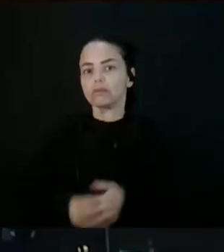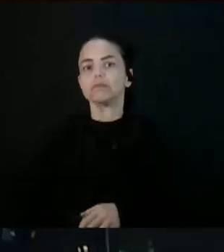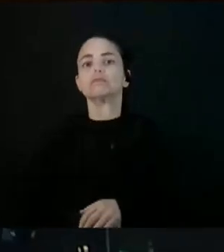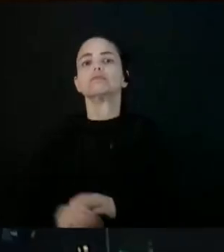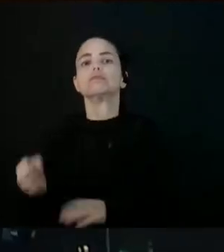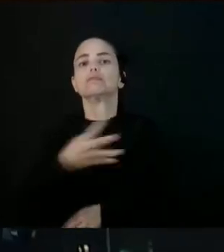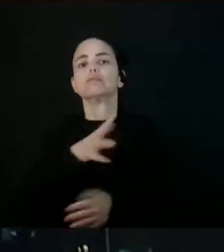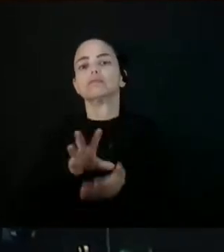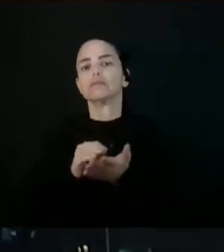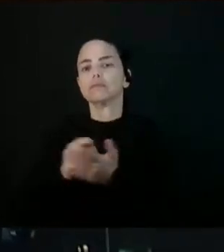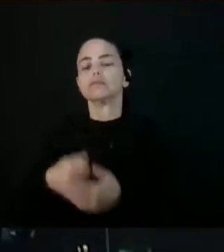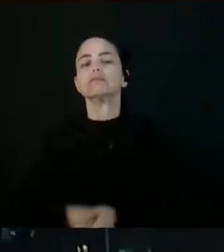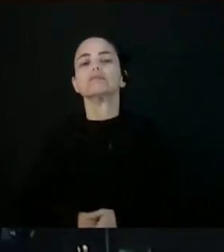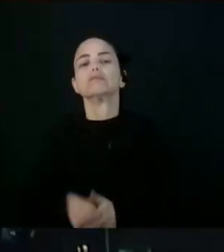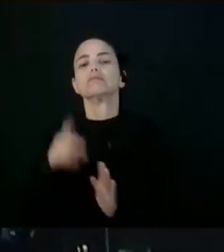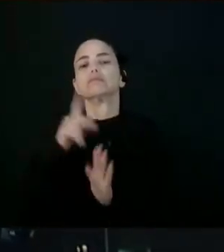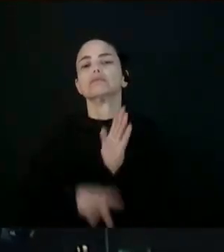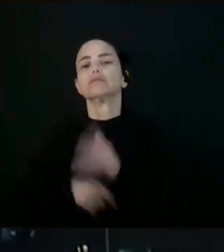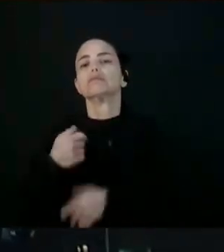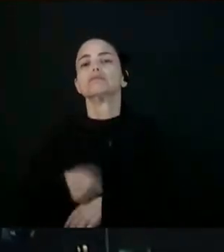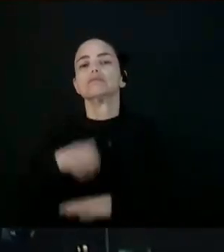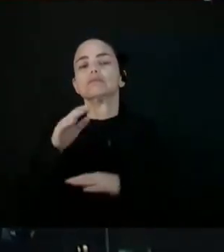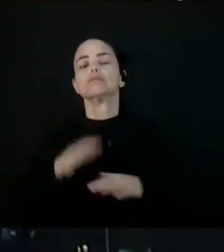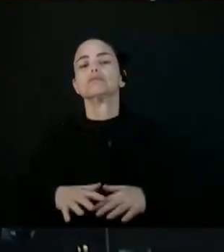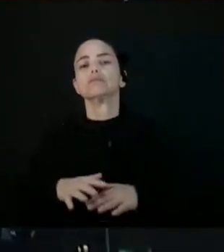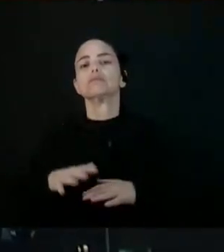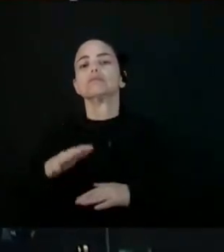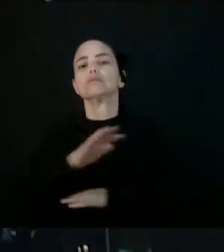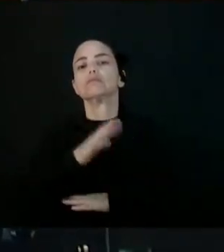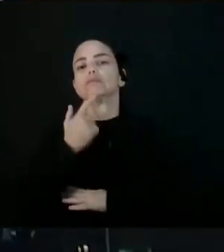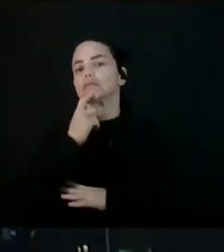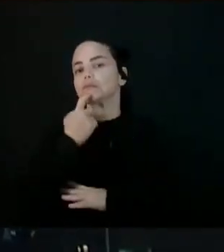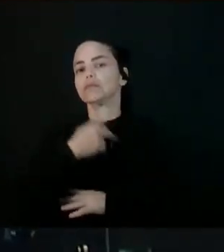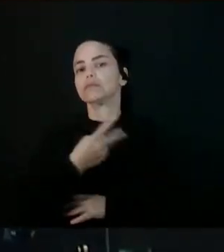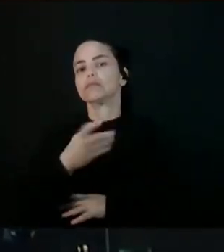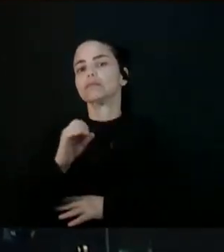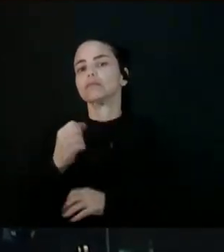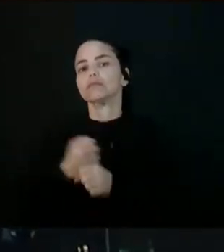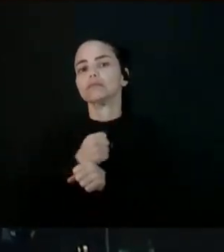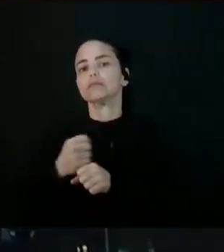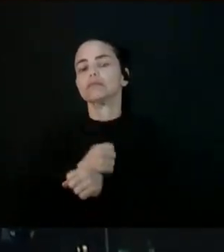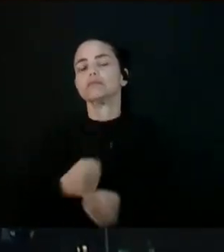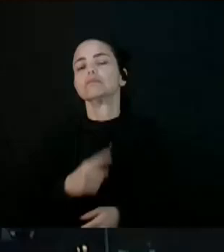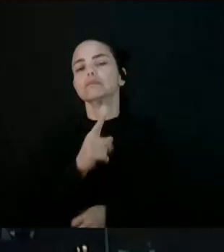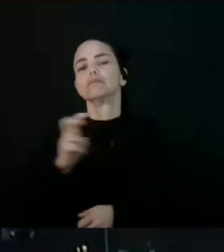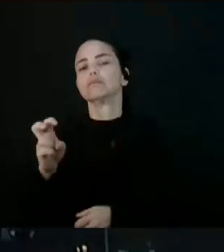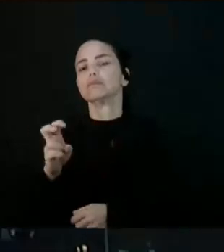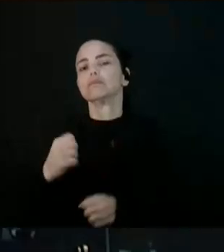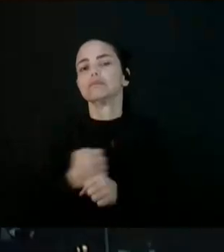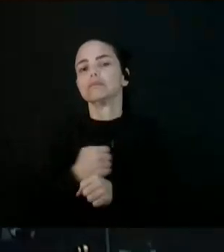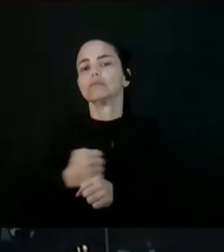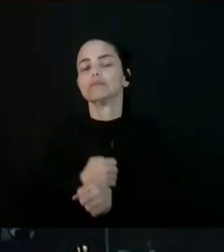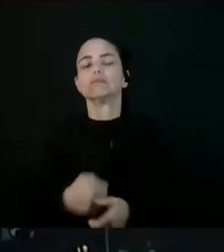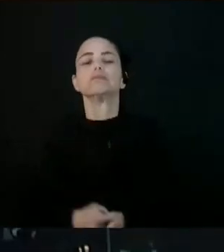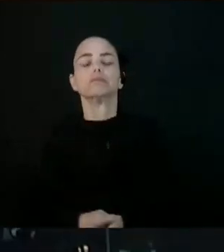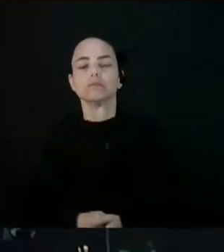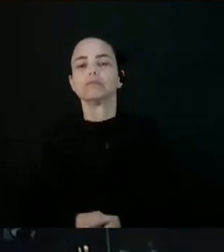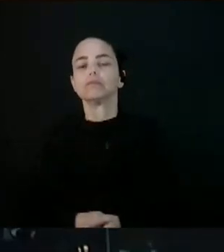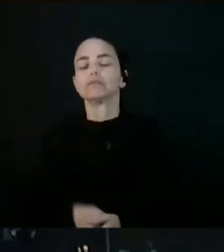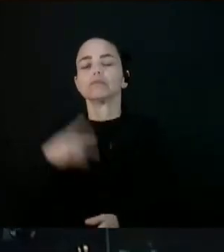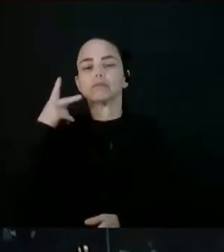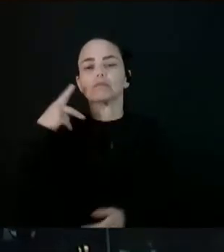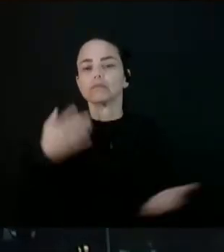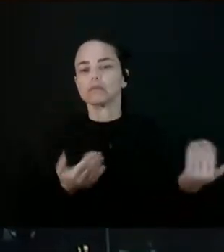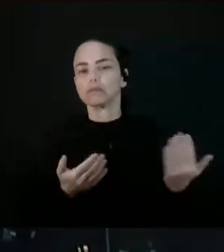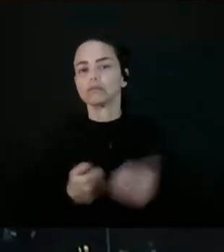do projeto da Câmara, né? Então tem mais ou menos uns 20 anos mesmo, uns 15 anos eu diria. O Parlamento Jovem, então, faz parte